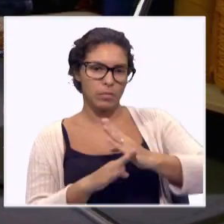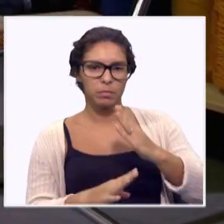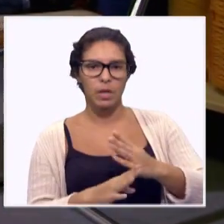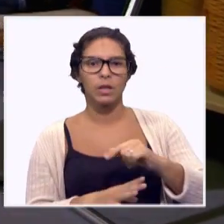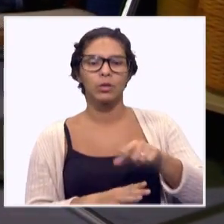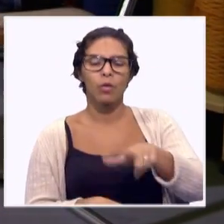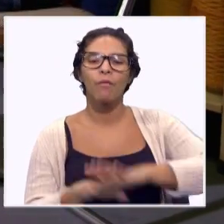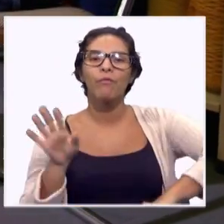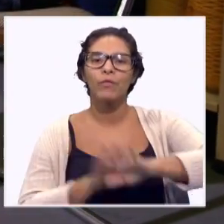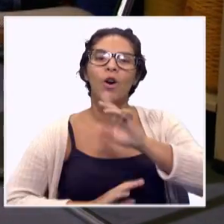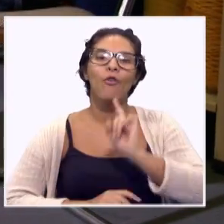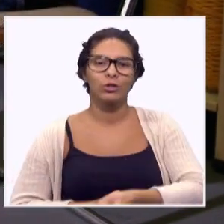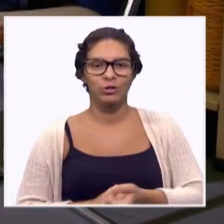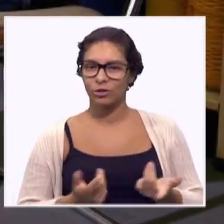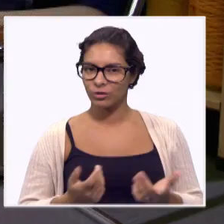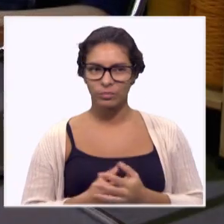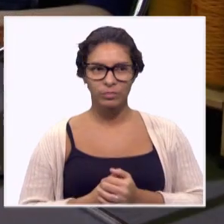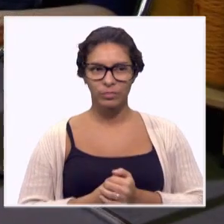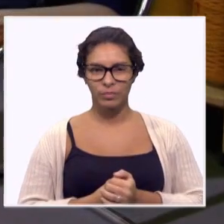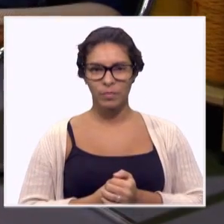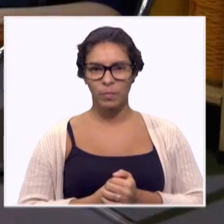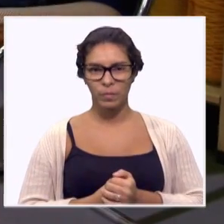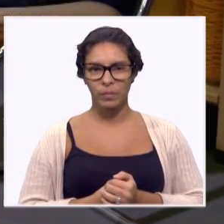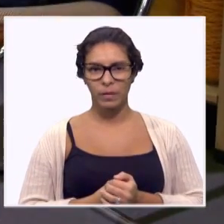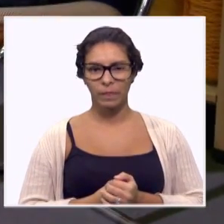que tu vais fazendo?